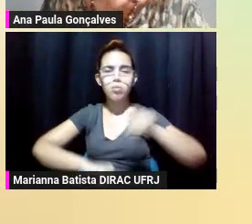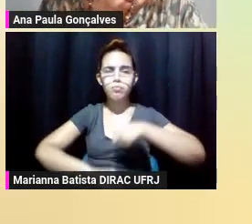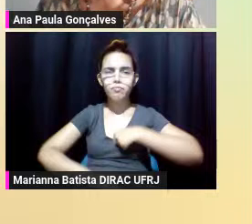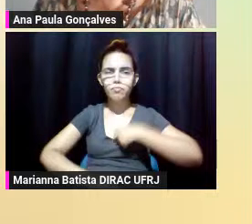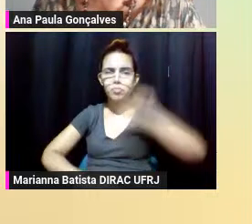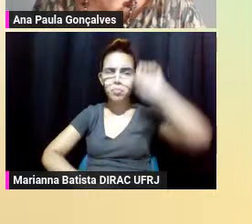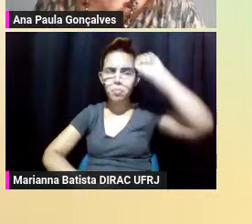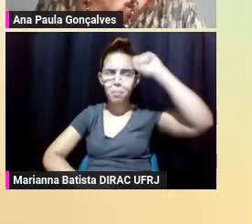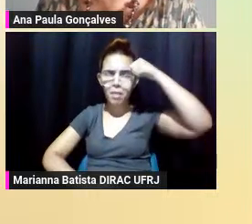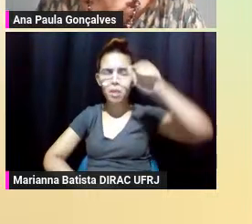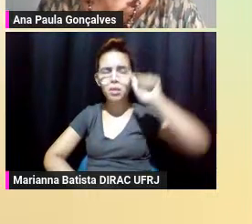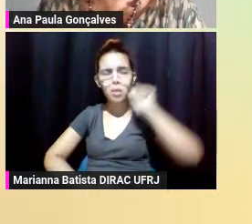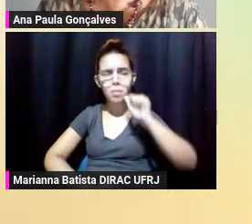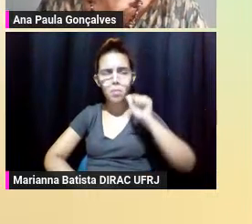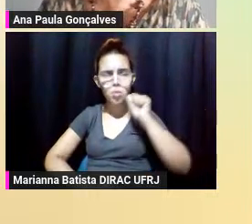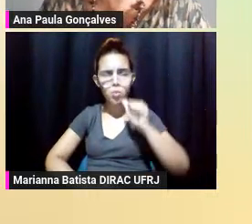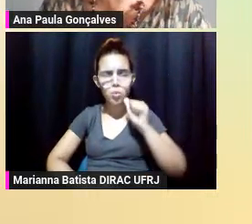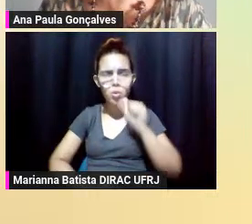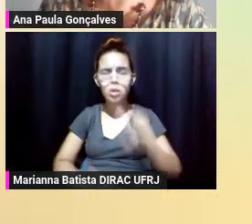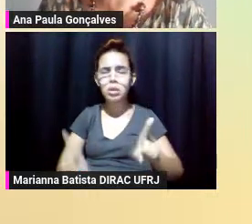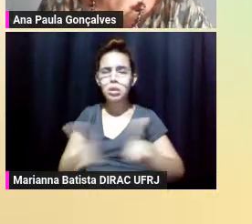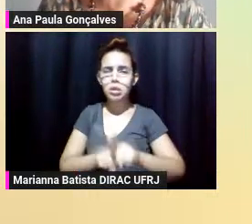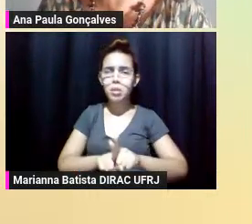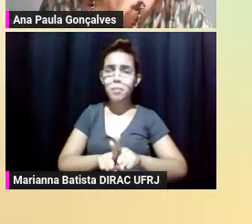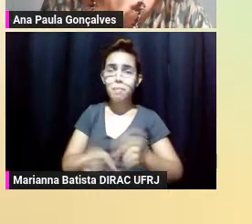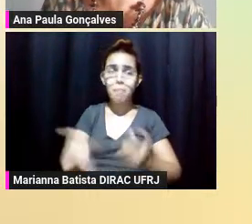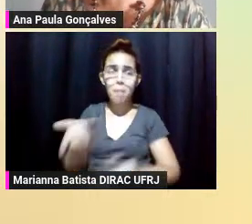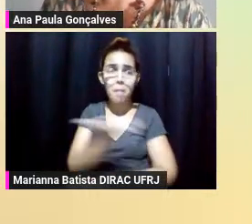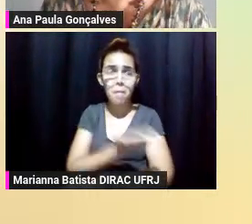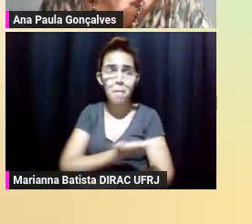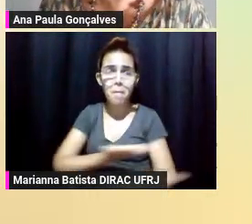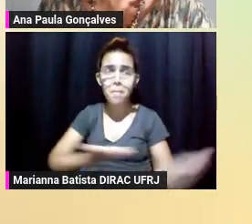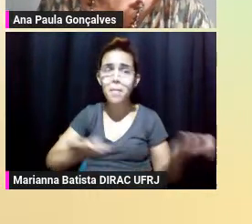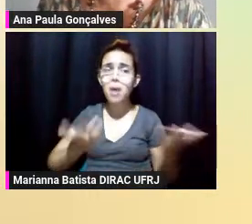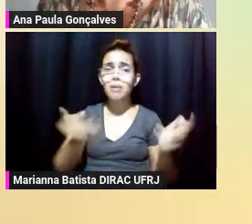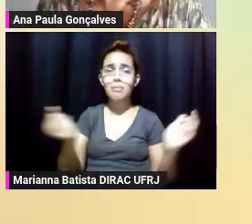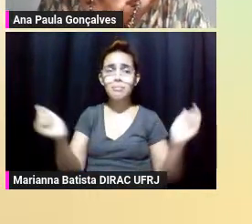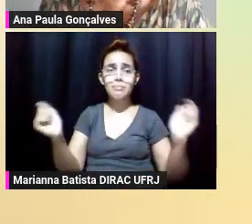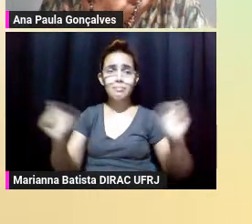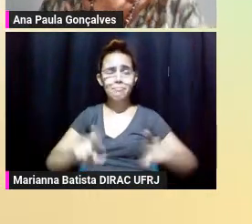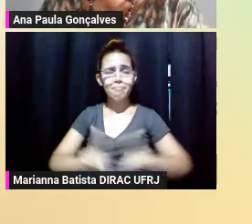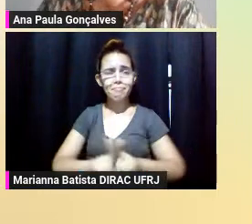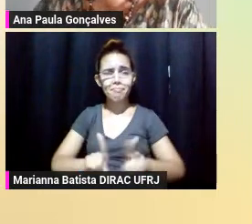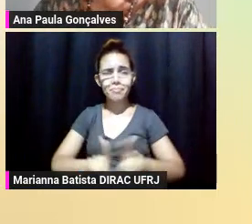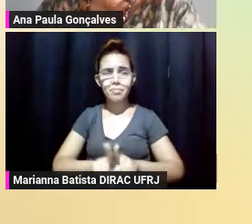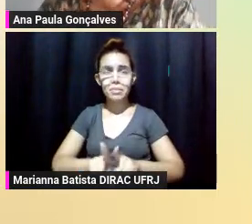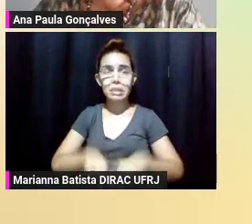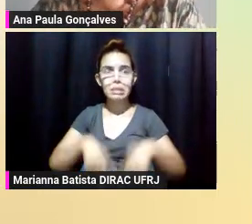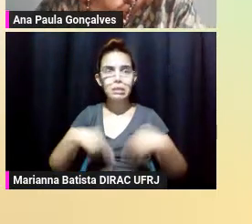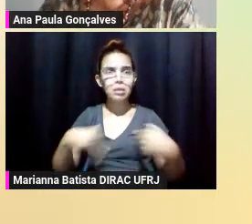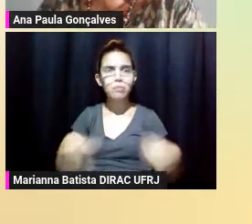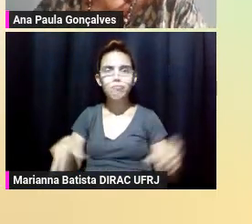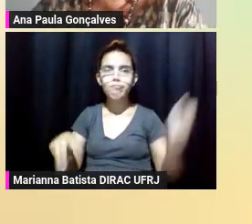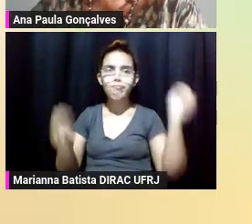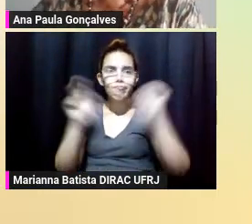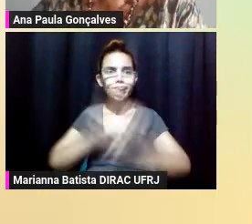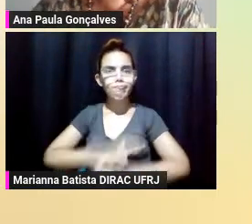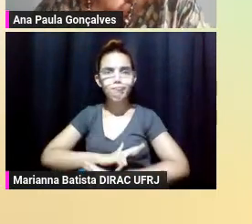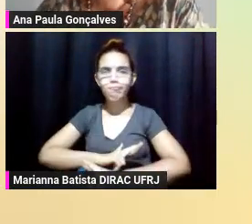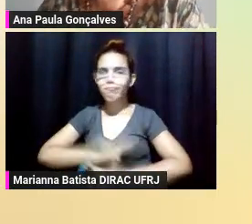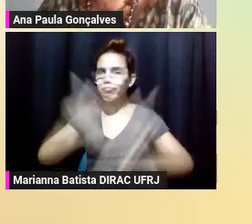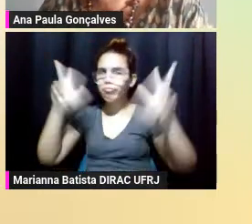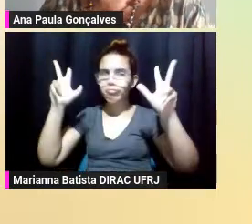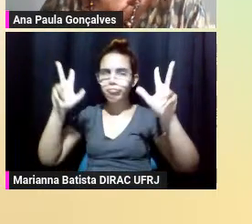aí, gente, é um divisor de água na minha vida surreal, porque essas mulheres me levam para um lugar